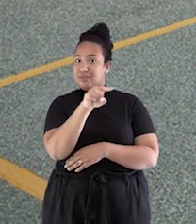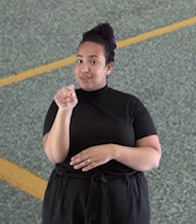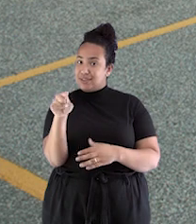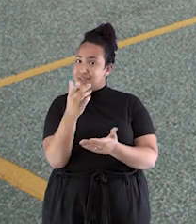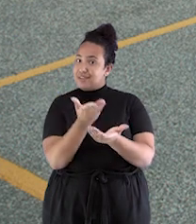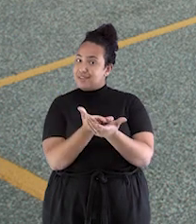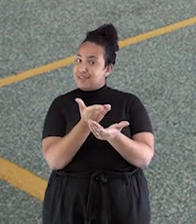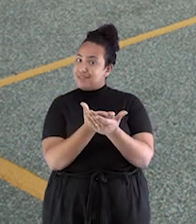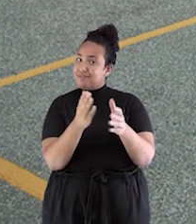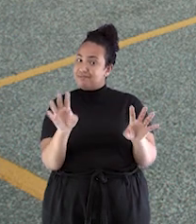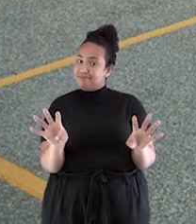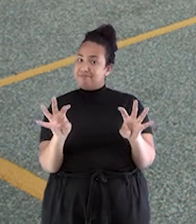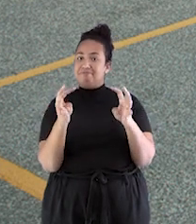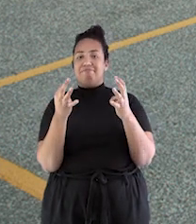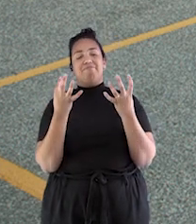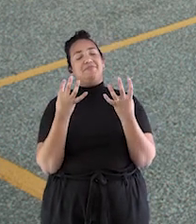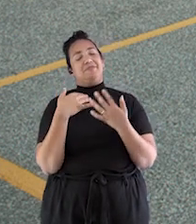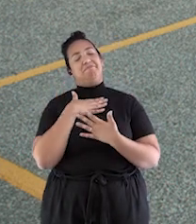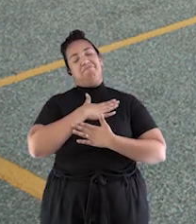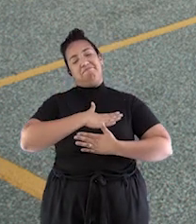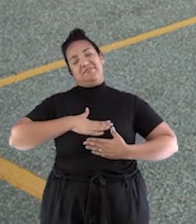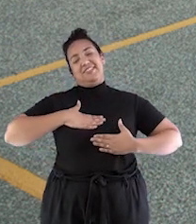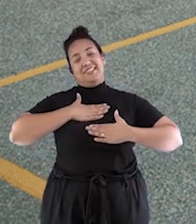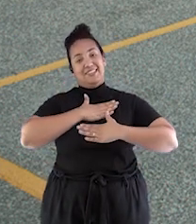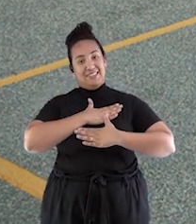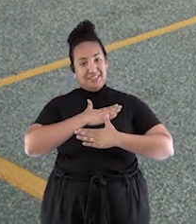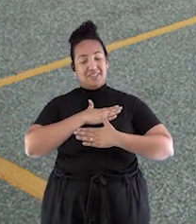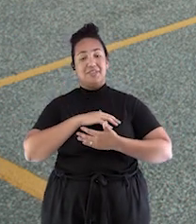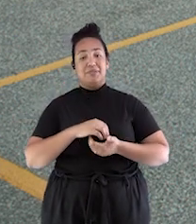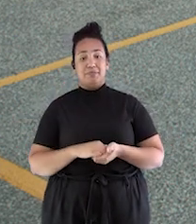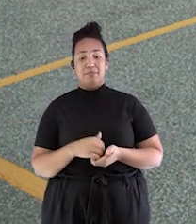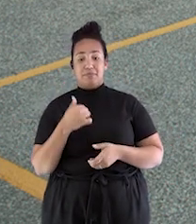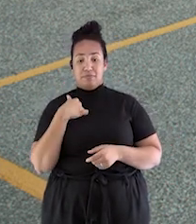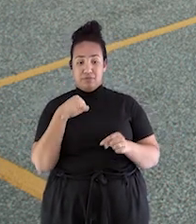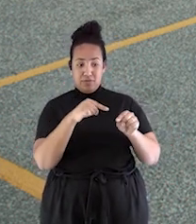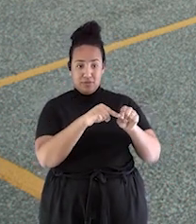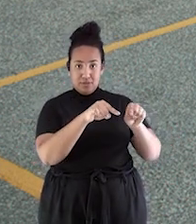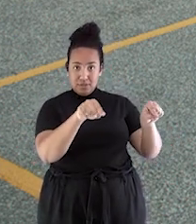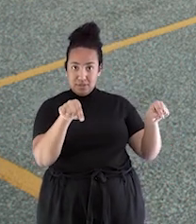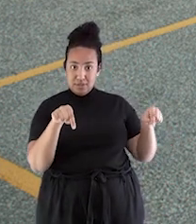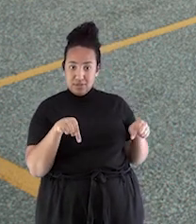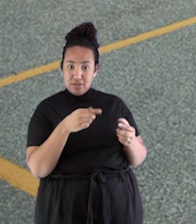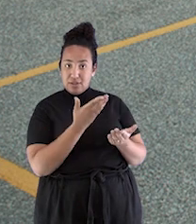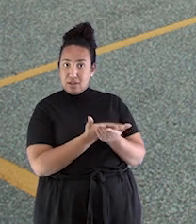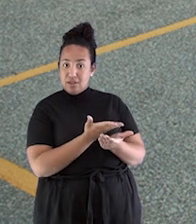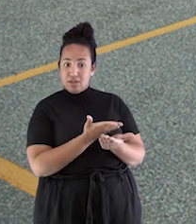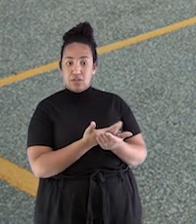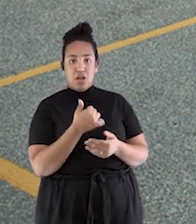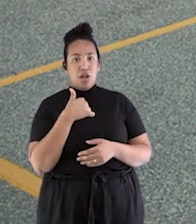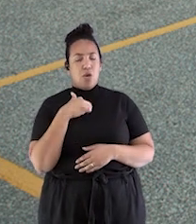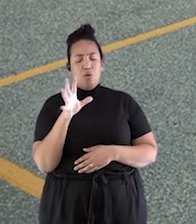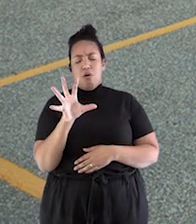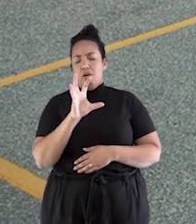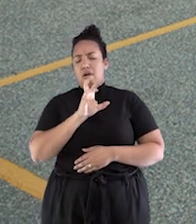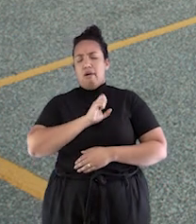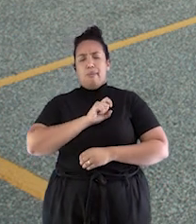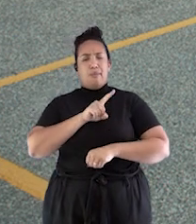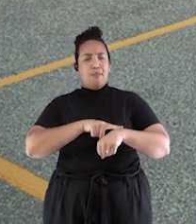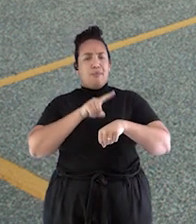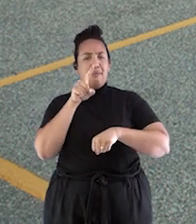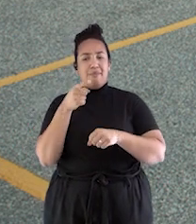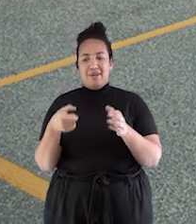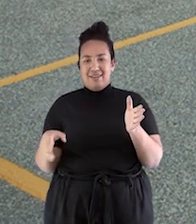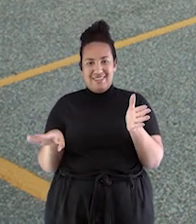no Dever em Casa na TV também. Isso é gratificante. Quando estou em sala de aula, eu adoro o momento da chegada, pois